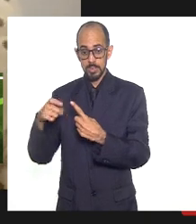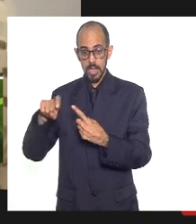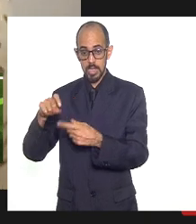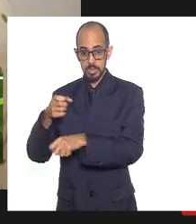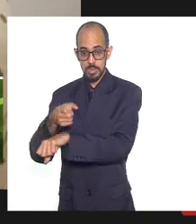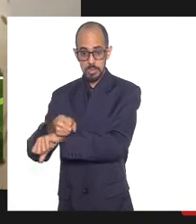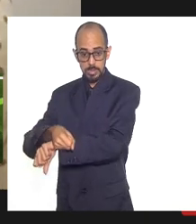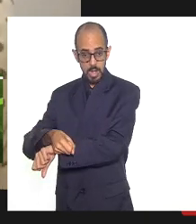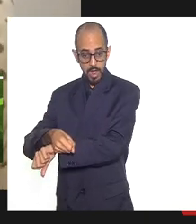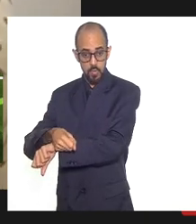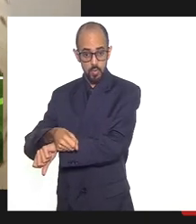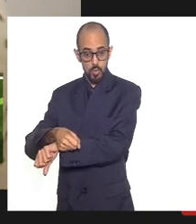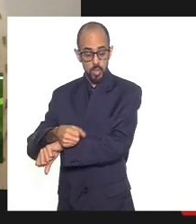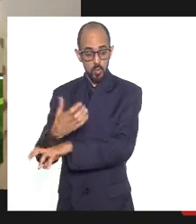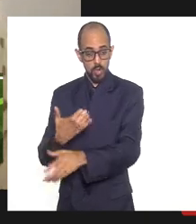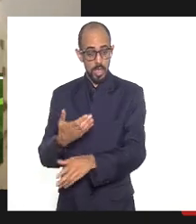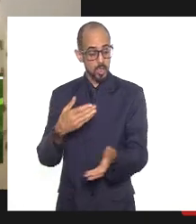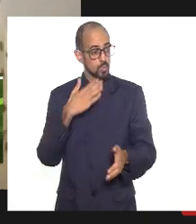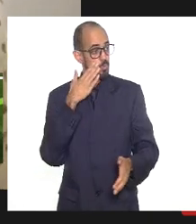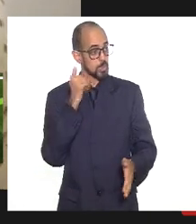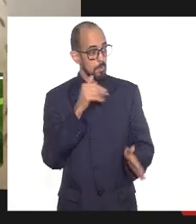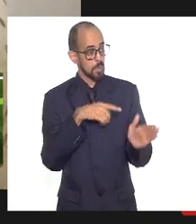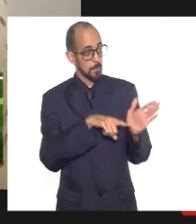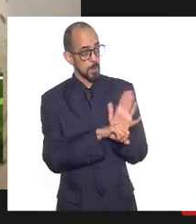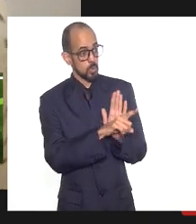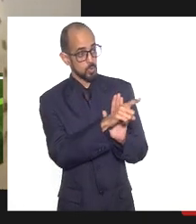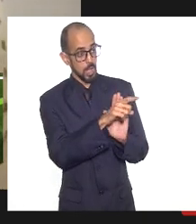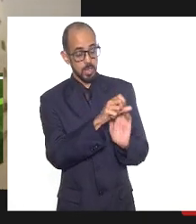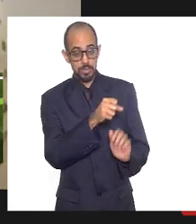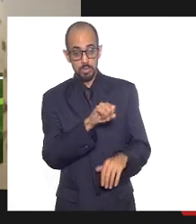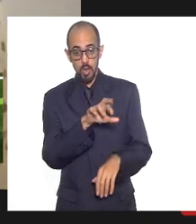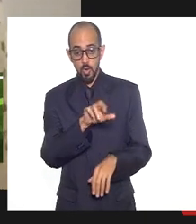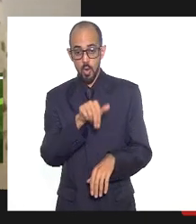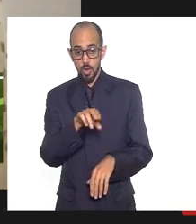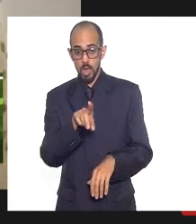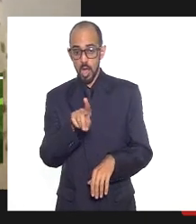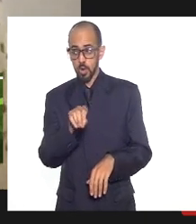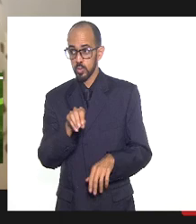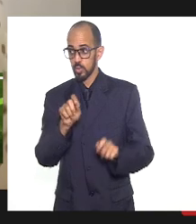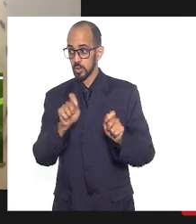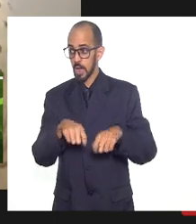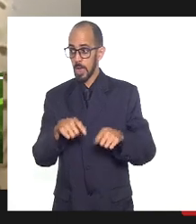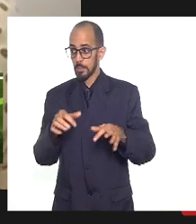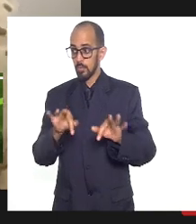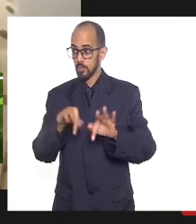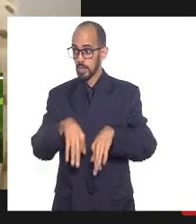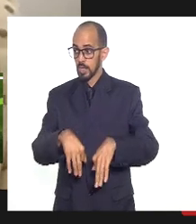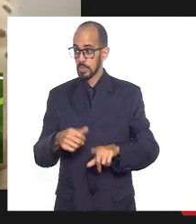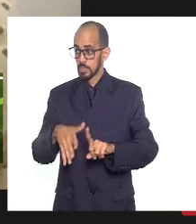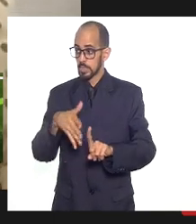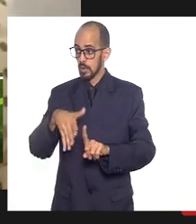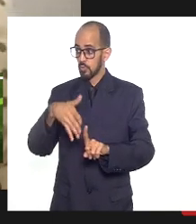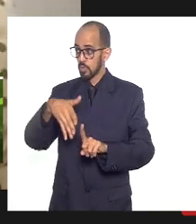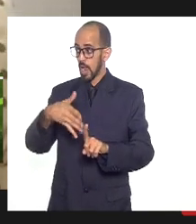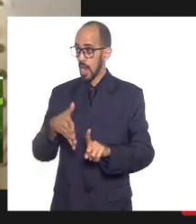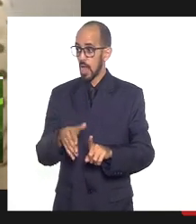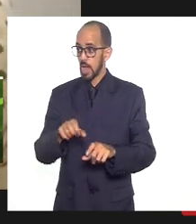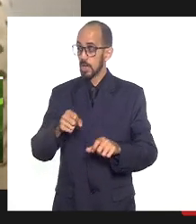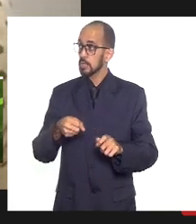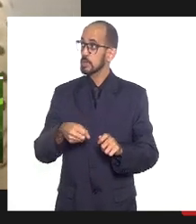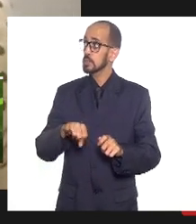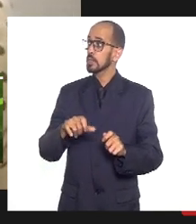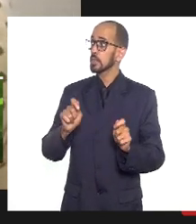nesse sentido, gostaria de saber se o senhor Ronaldo pode concluir a sua fala, se conseguiu recuperar a